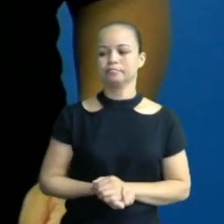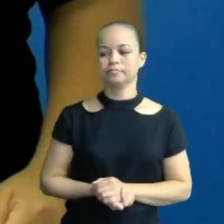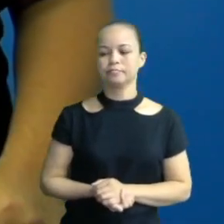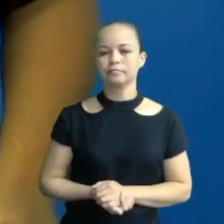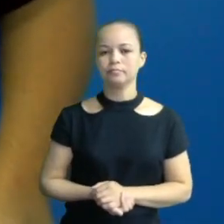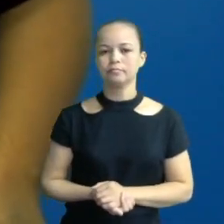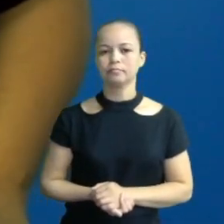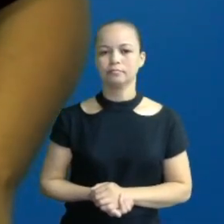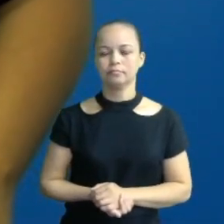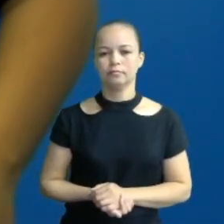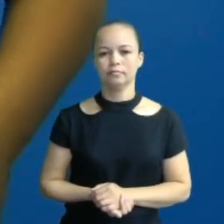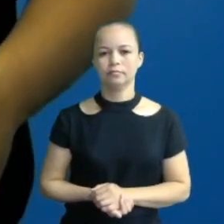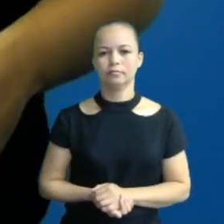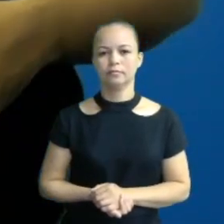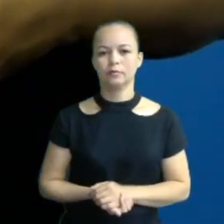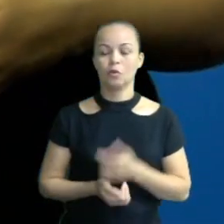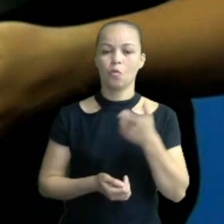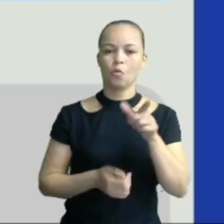regrinha.